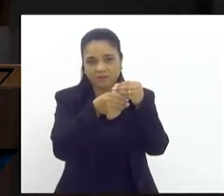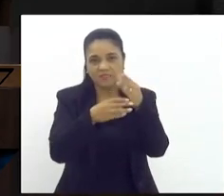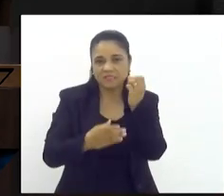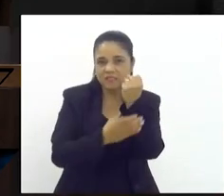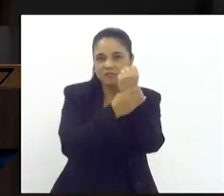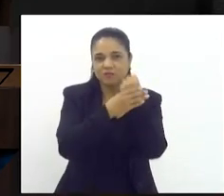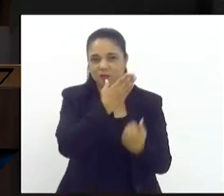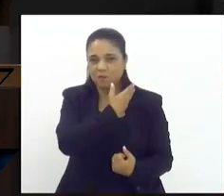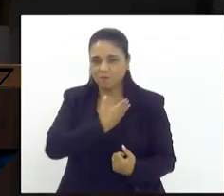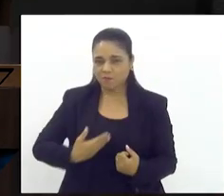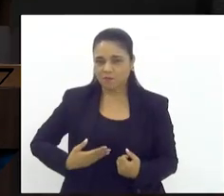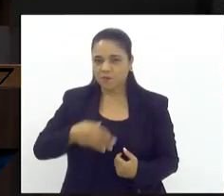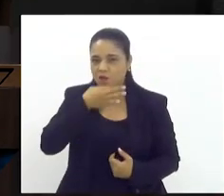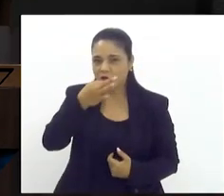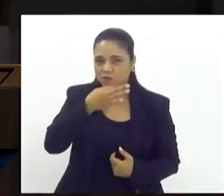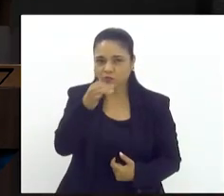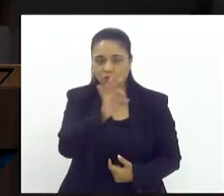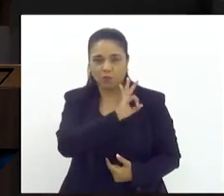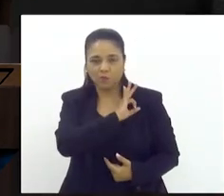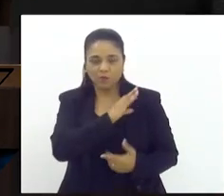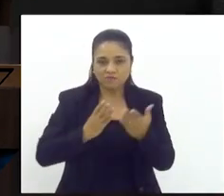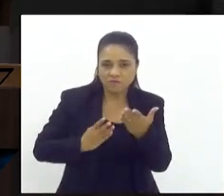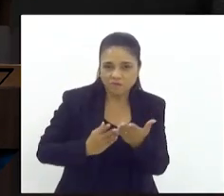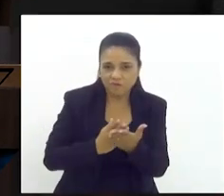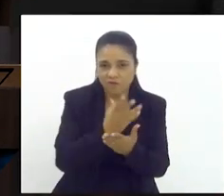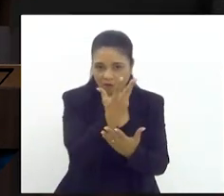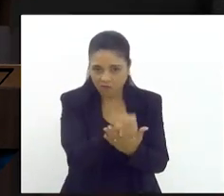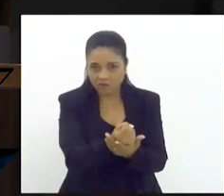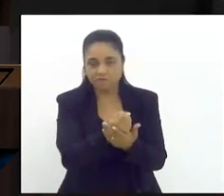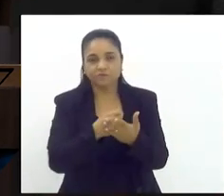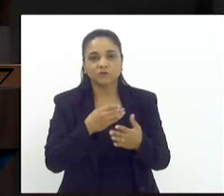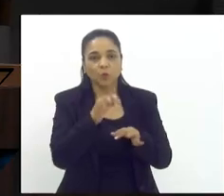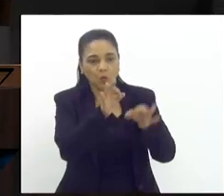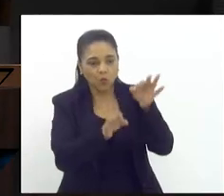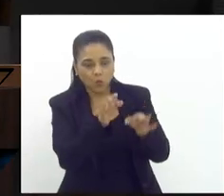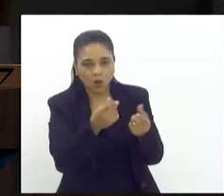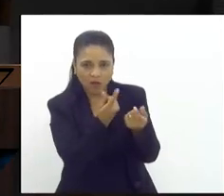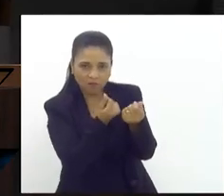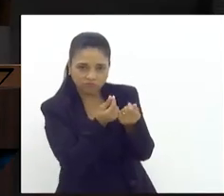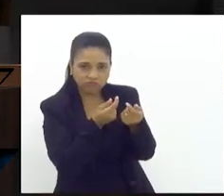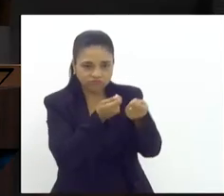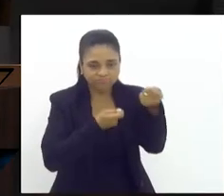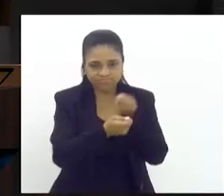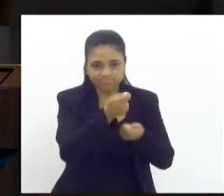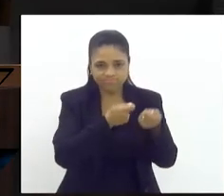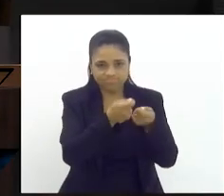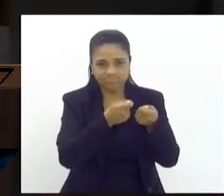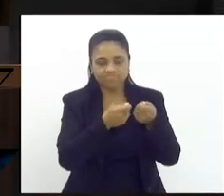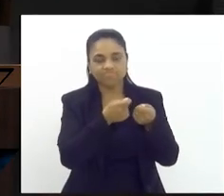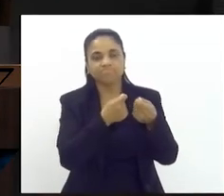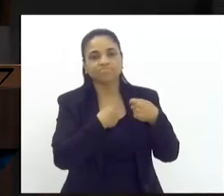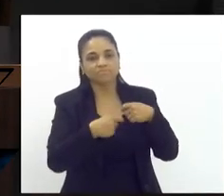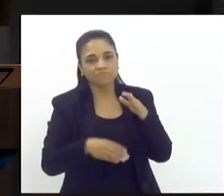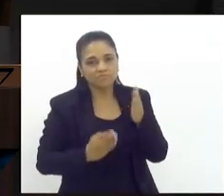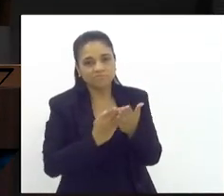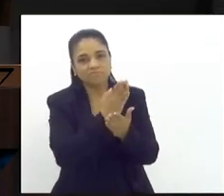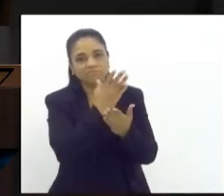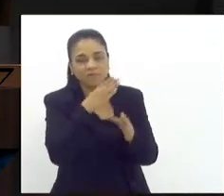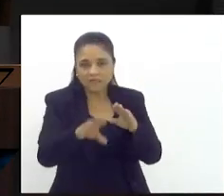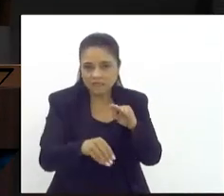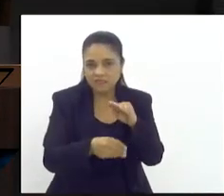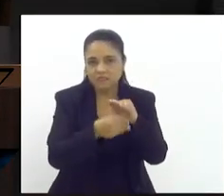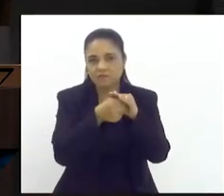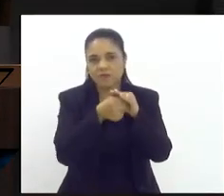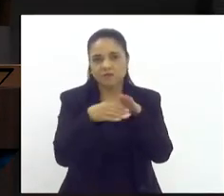segurança pública e assuntos de polícia favorável de orçamento finança especialização financeira e controle favorável com as emendas